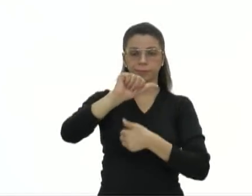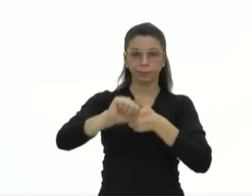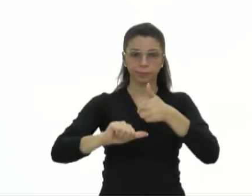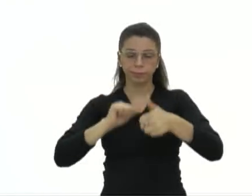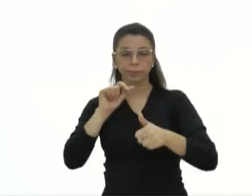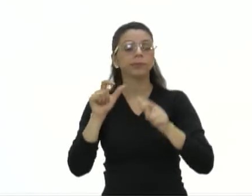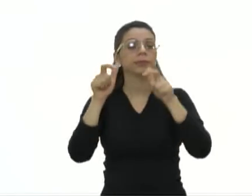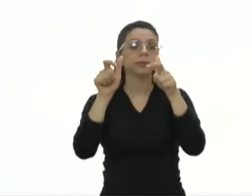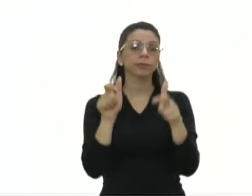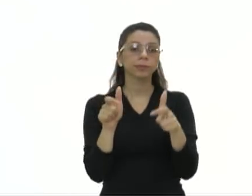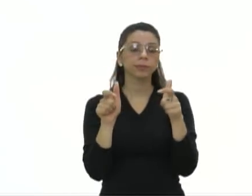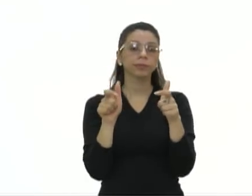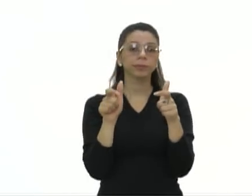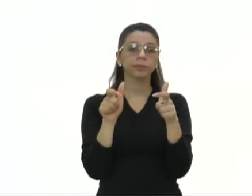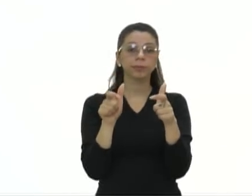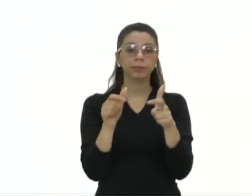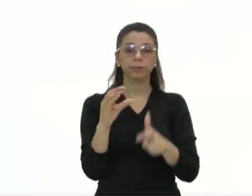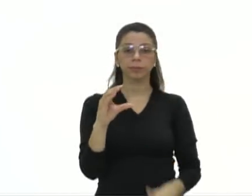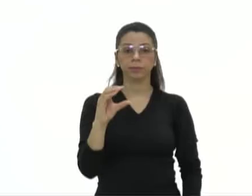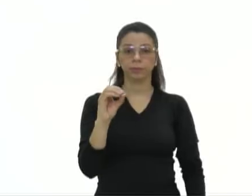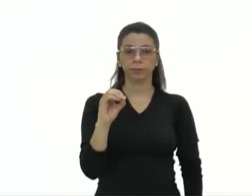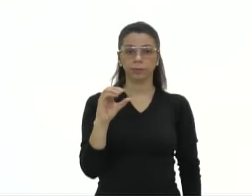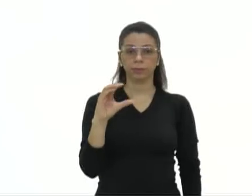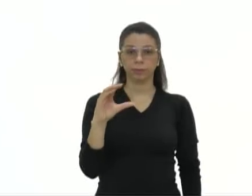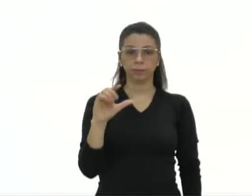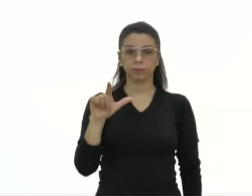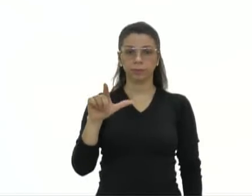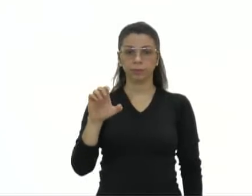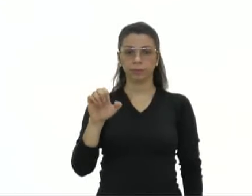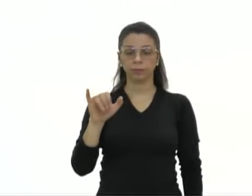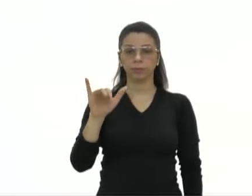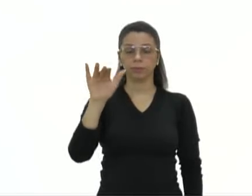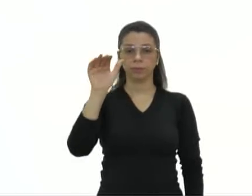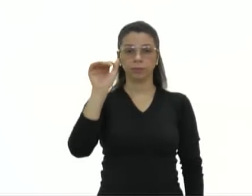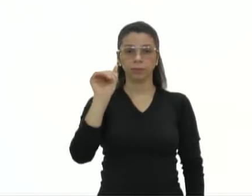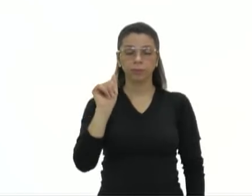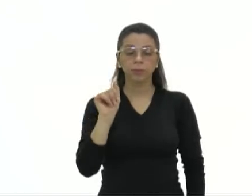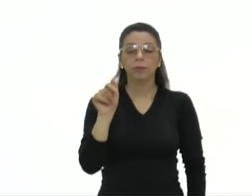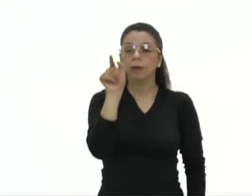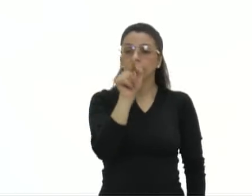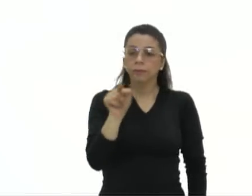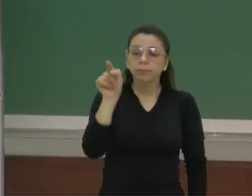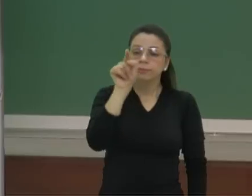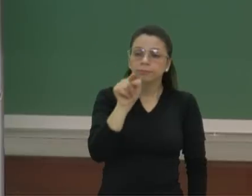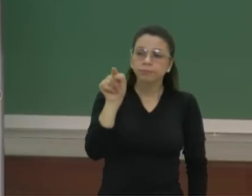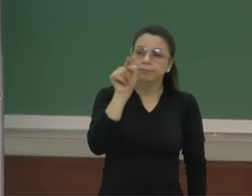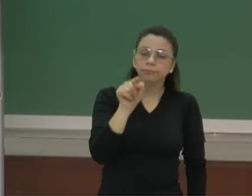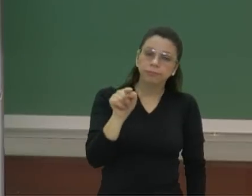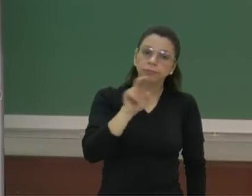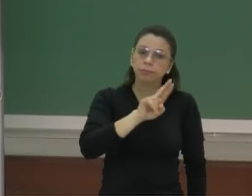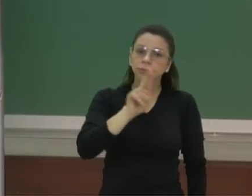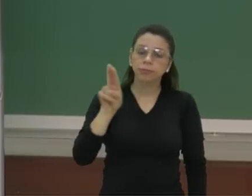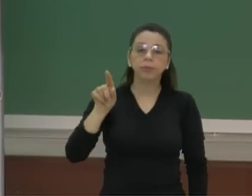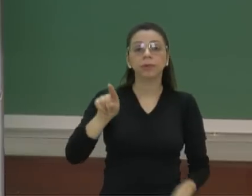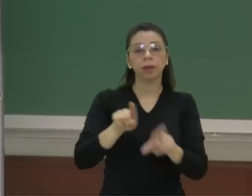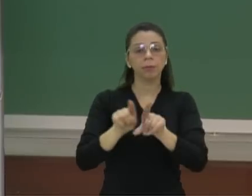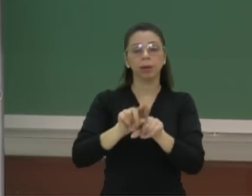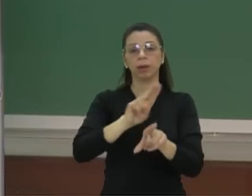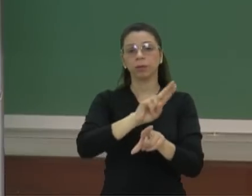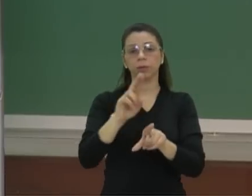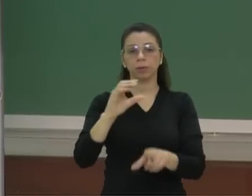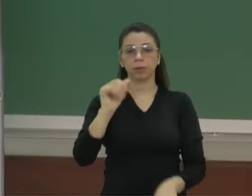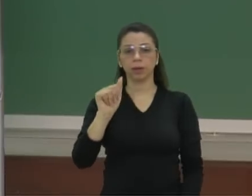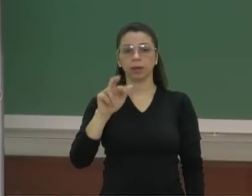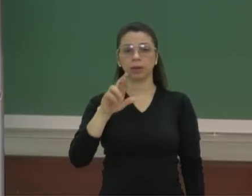nervosos aonde? Na região da cóclea, que tem um formato de espiral, que também é chamada de caracol, essa